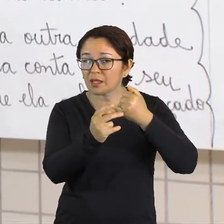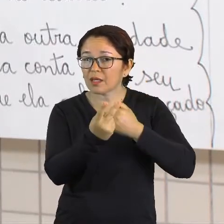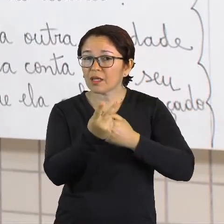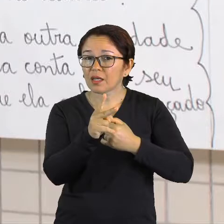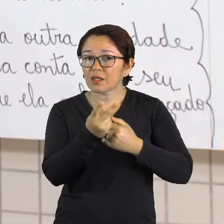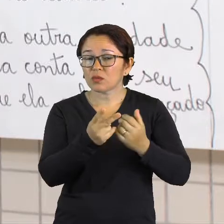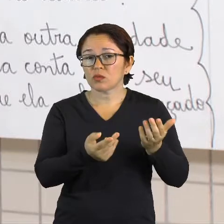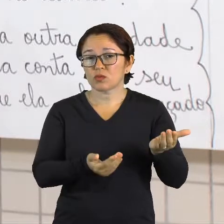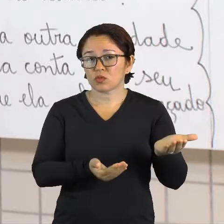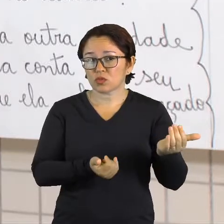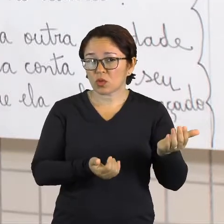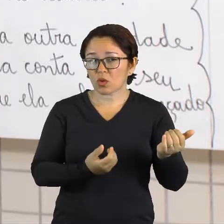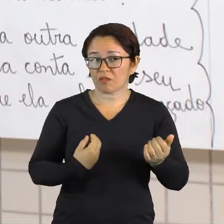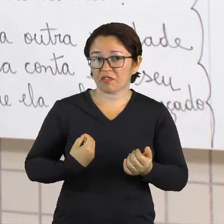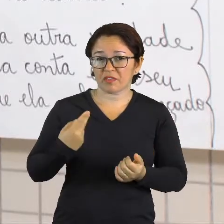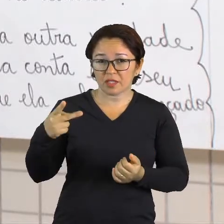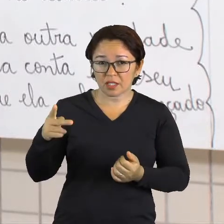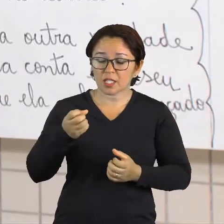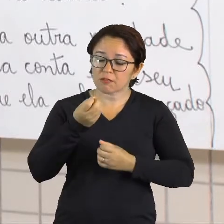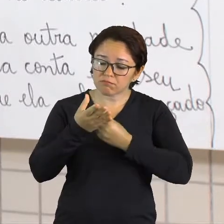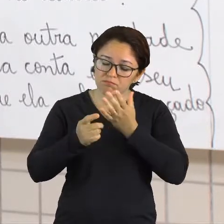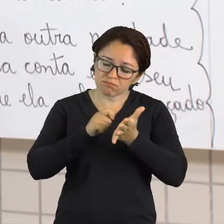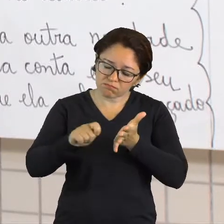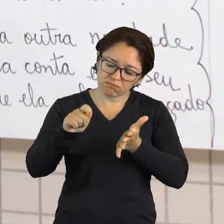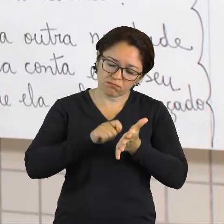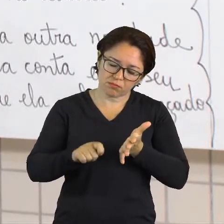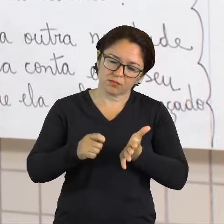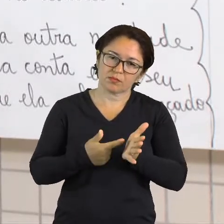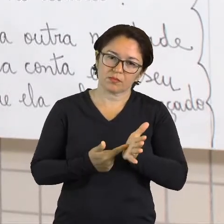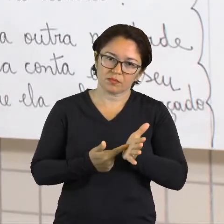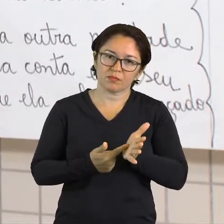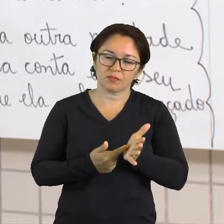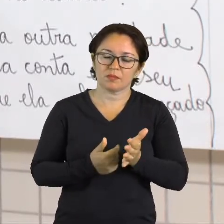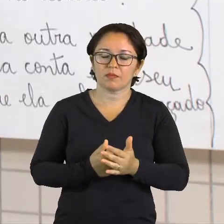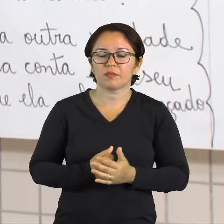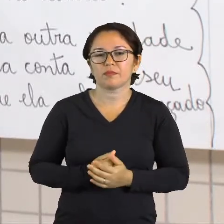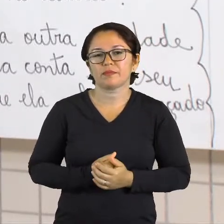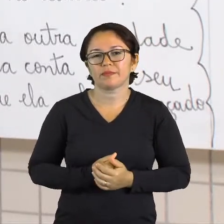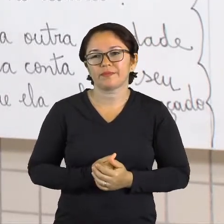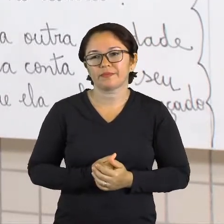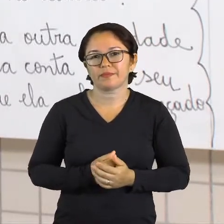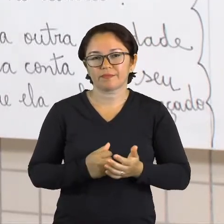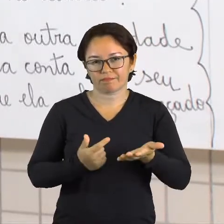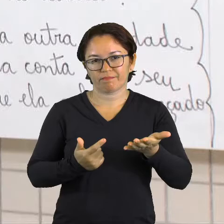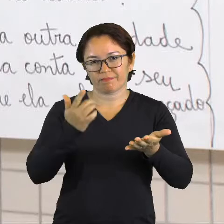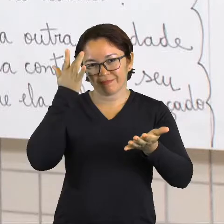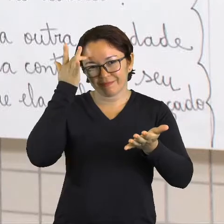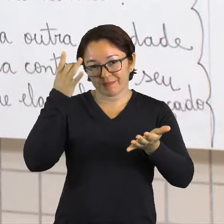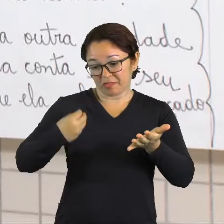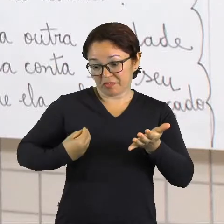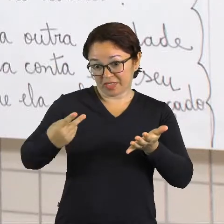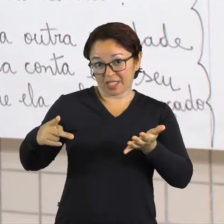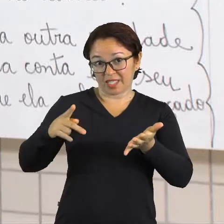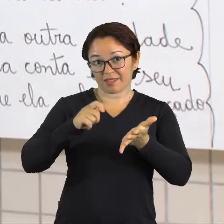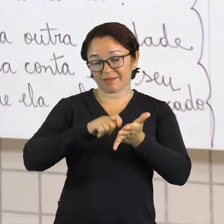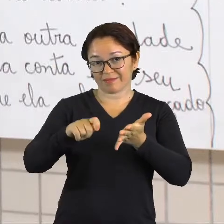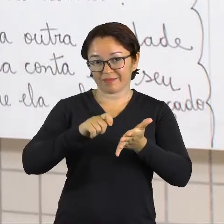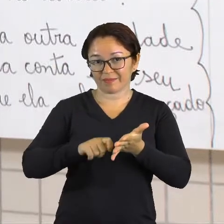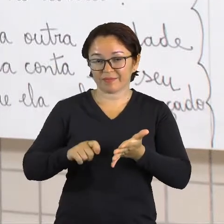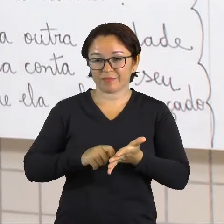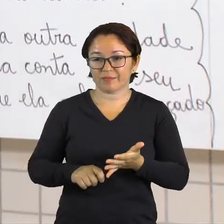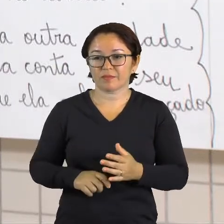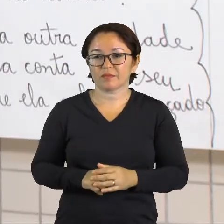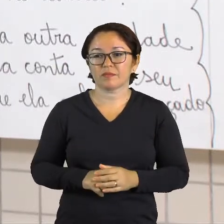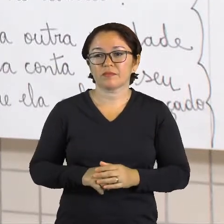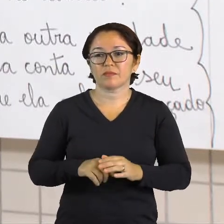narrando algo, né, de sua vida nesse caderno, que a gente chama de diário. A